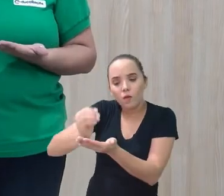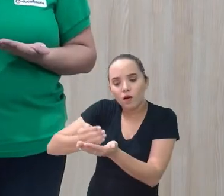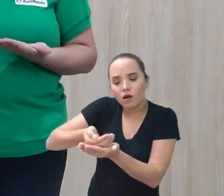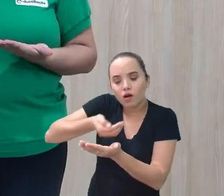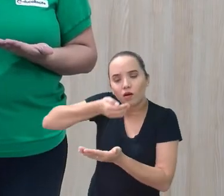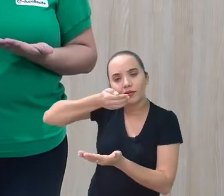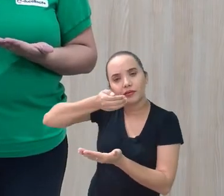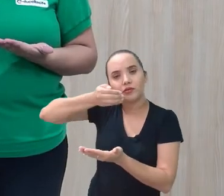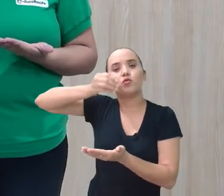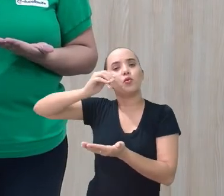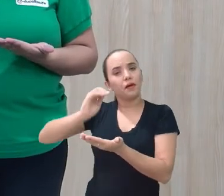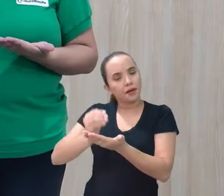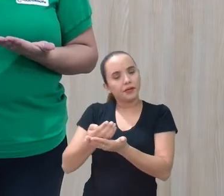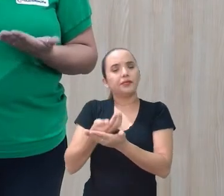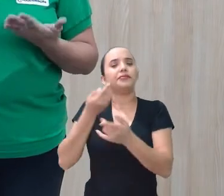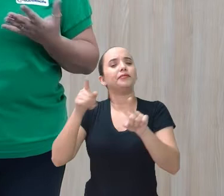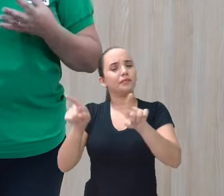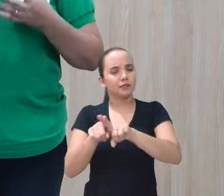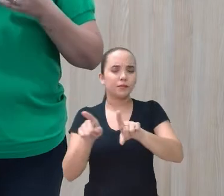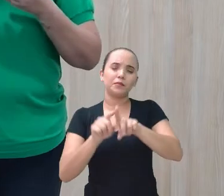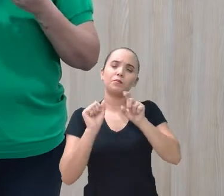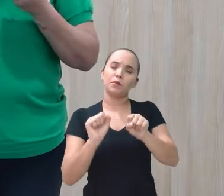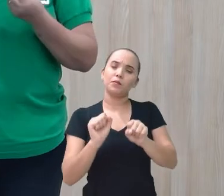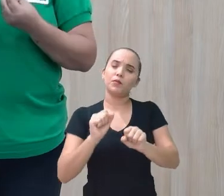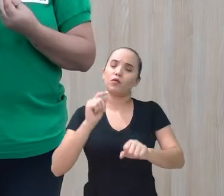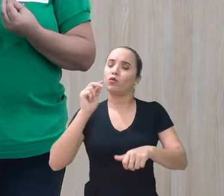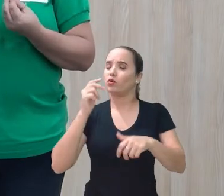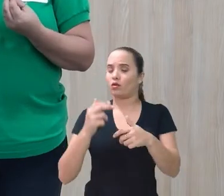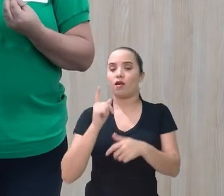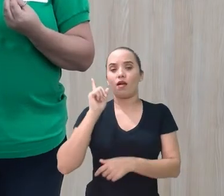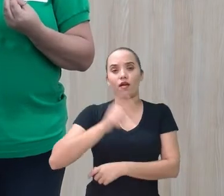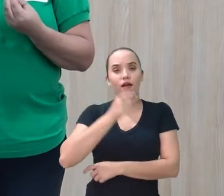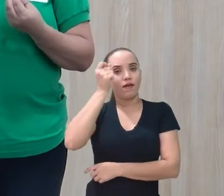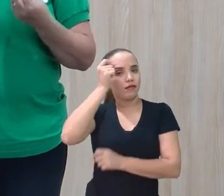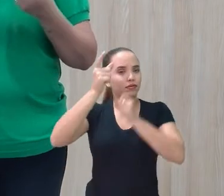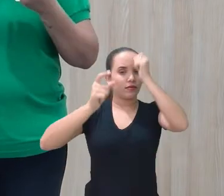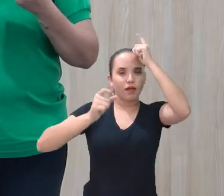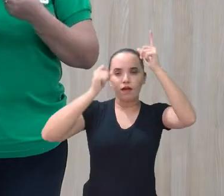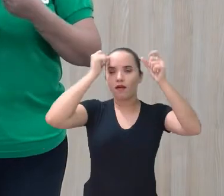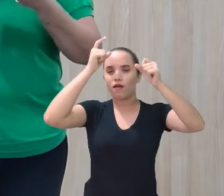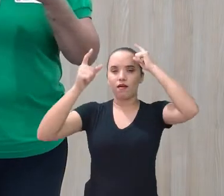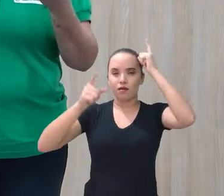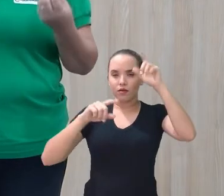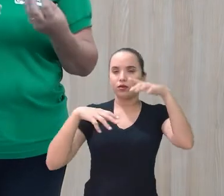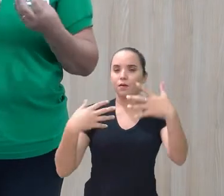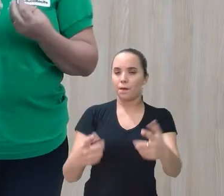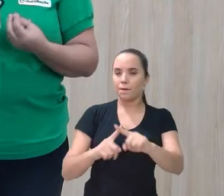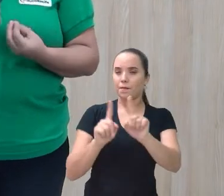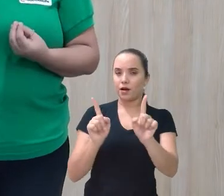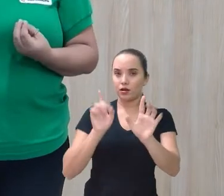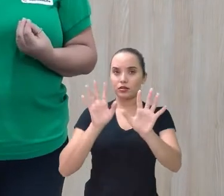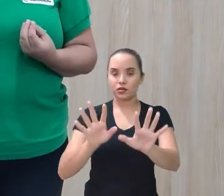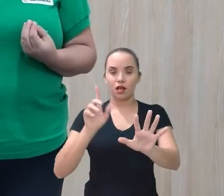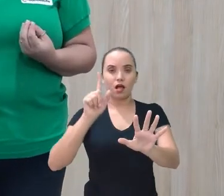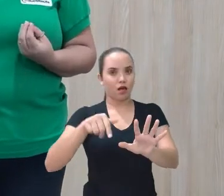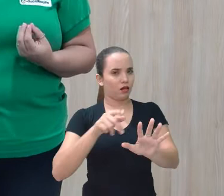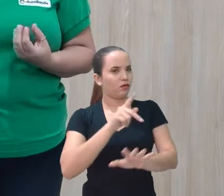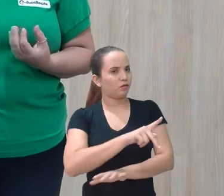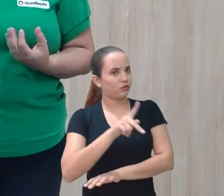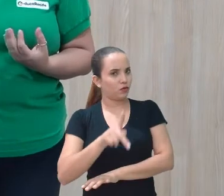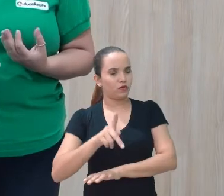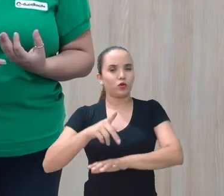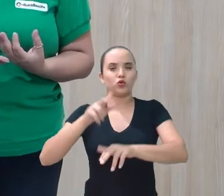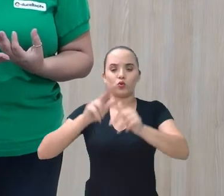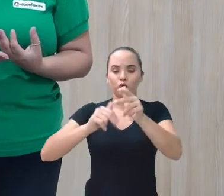comer, para se alimentar. Então, é só uma ideia. E aí vai do professor, do material que o professor